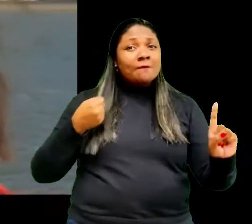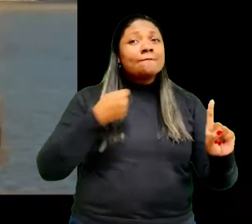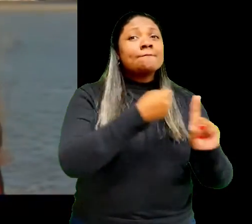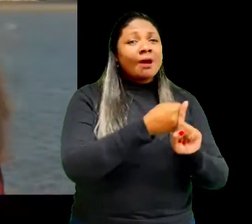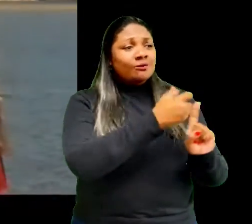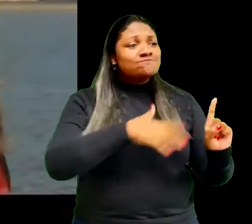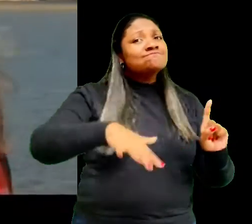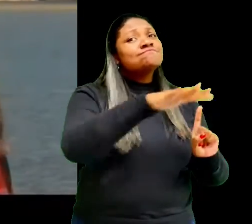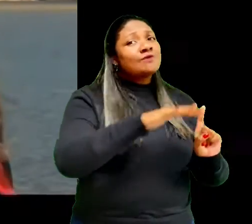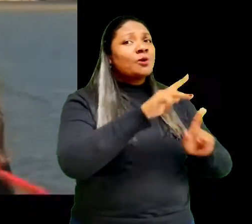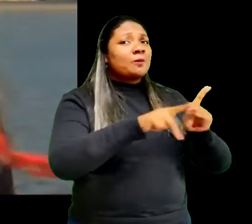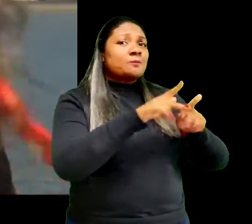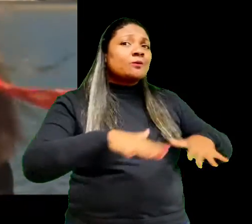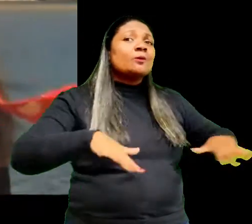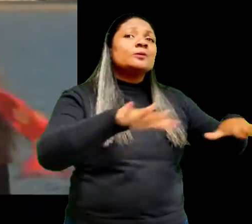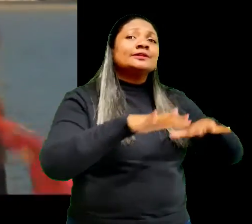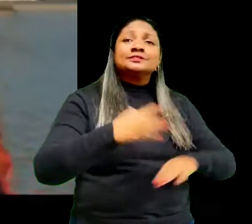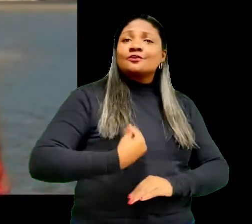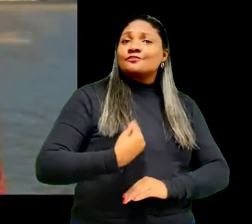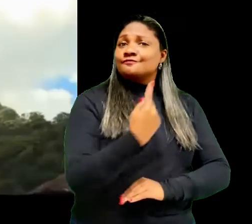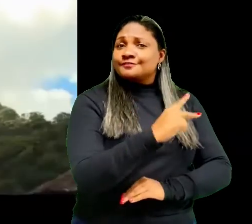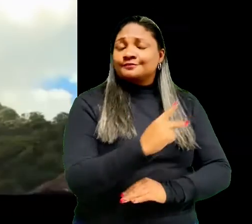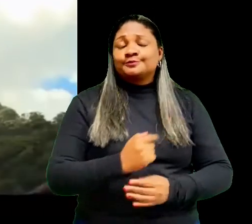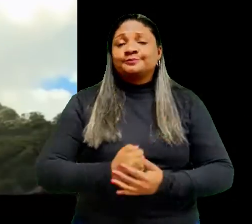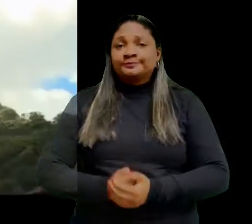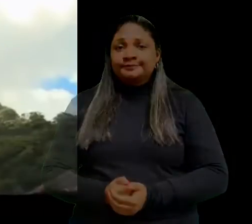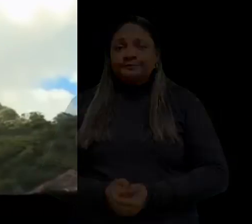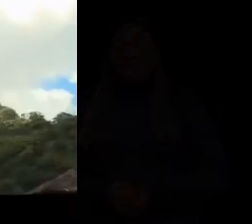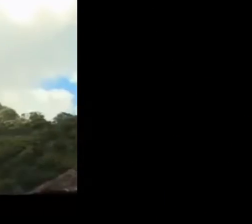um grande impacto sobre as populações que aqui viviam.